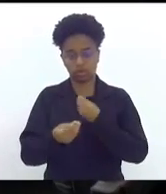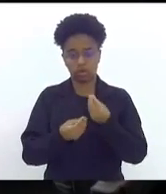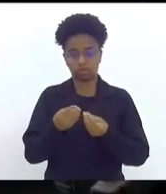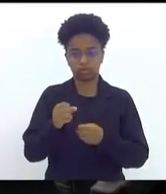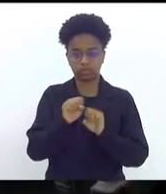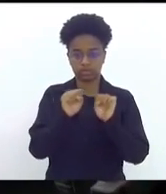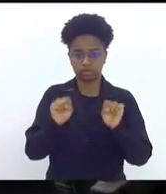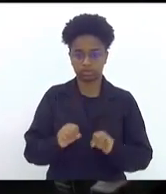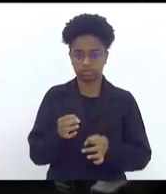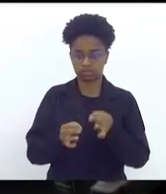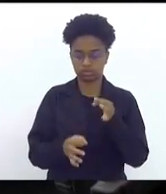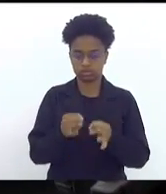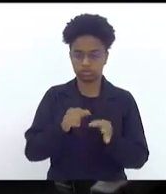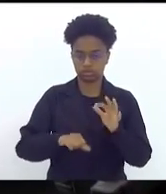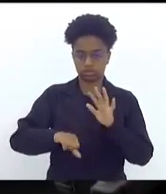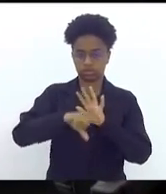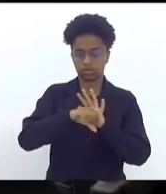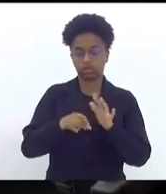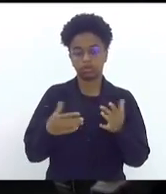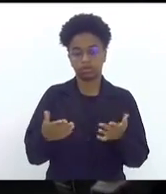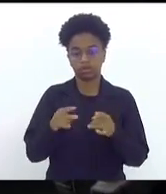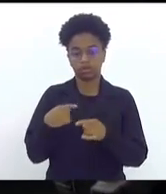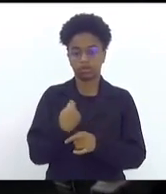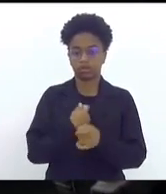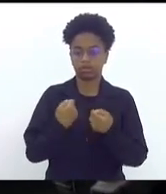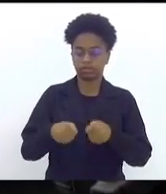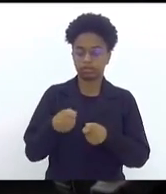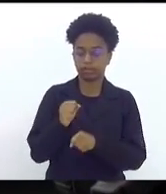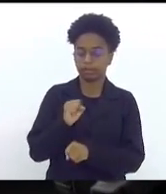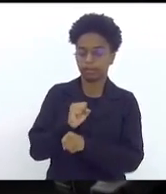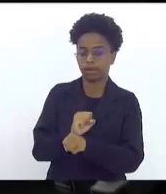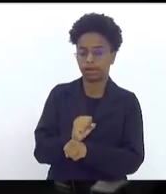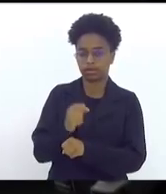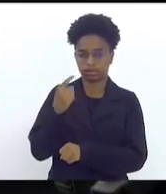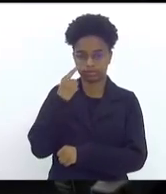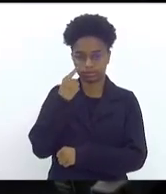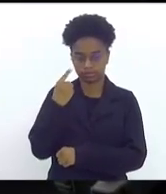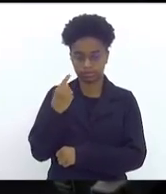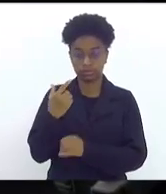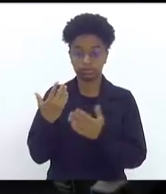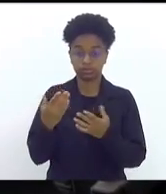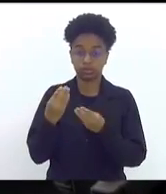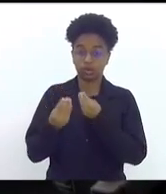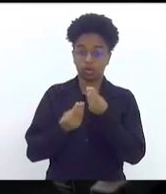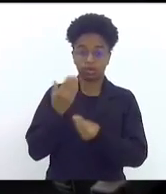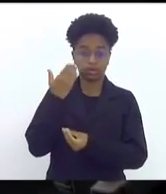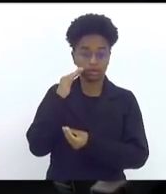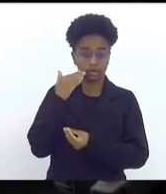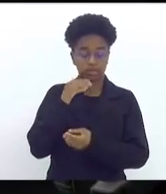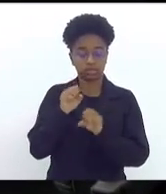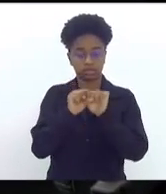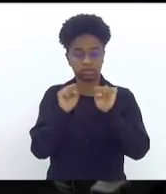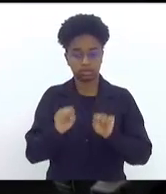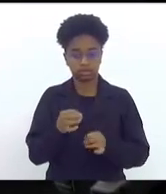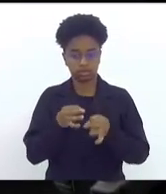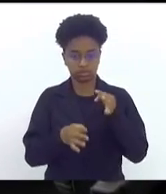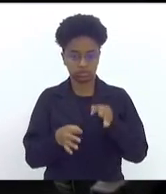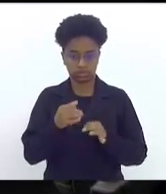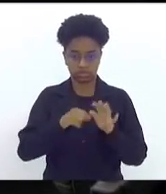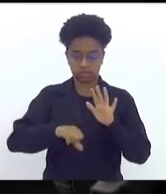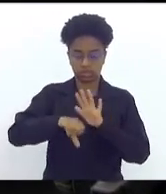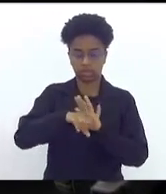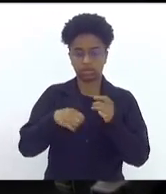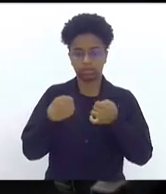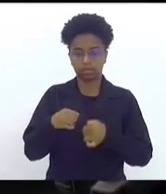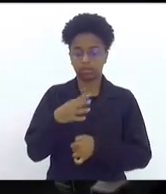criminal. Convém aqui dar um passo atrás, porém. Para intervir concretamente nos sistemas de justiça criminal, é preciso